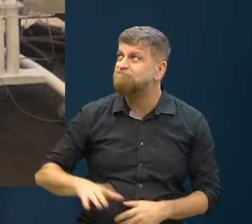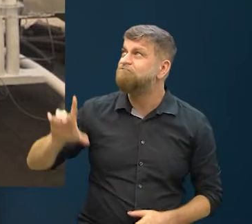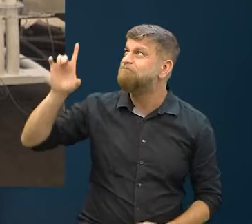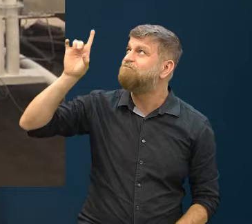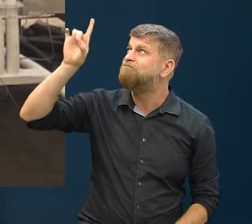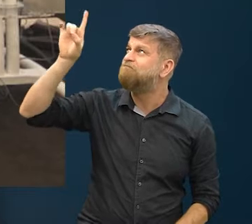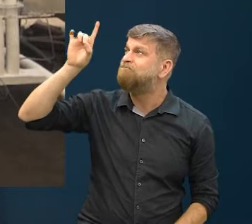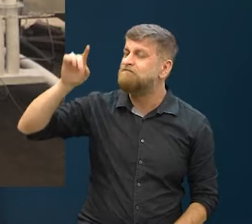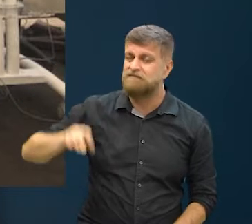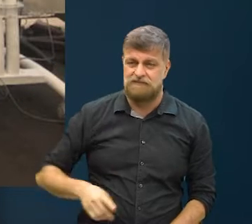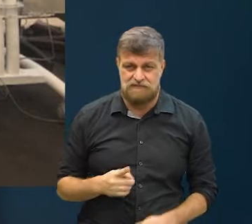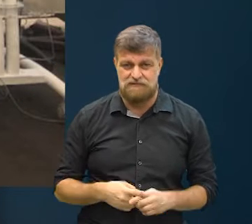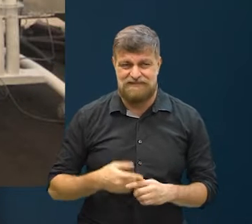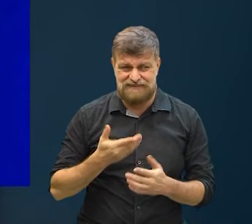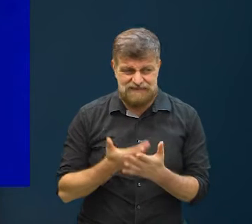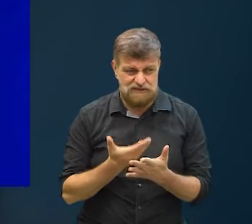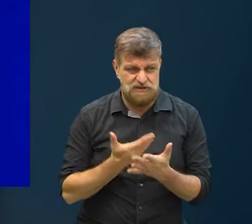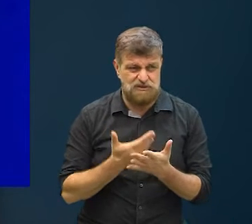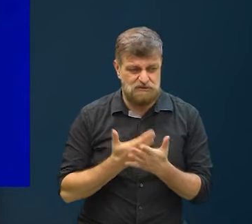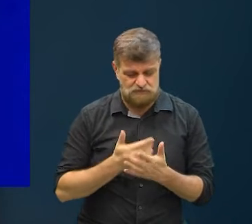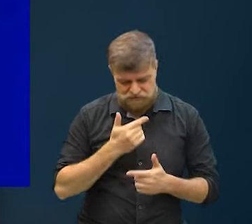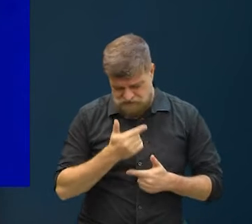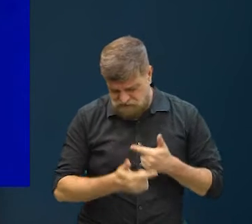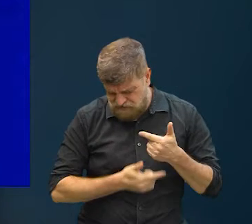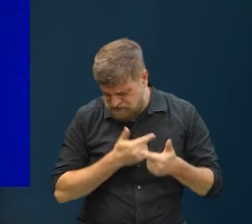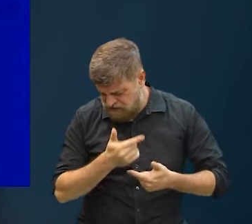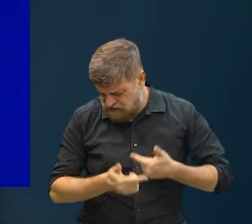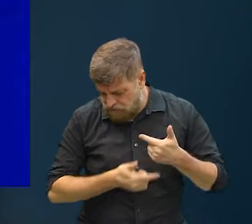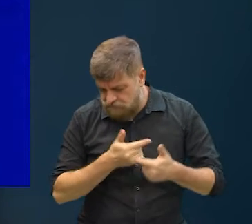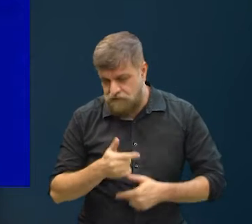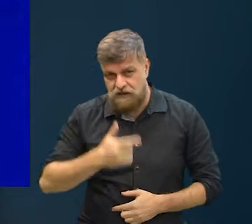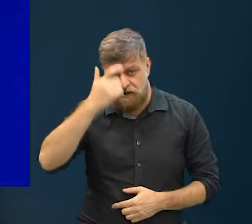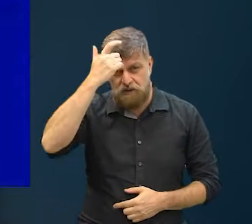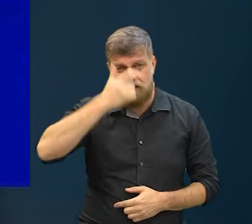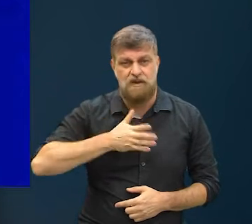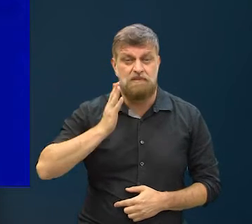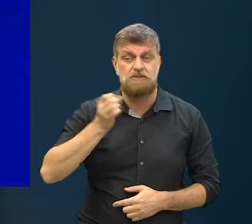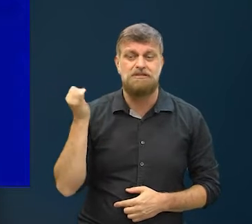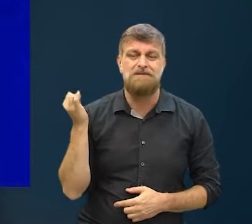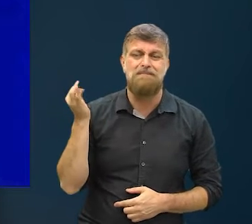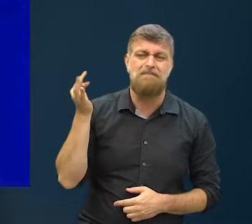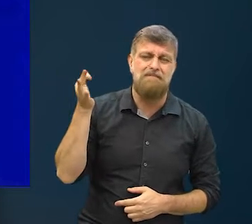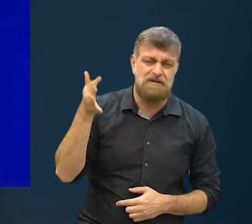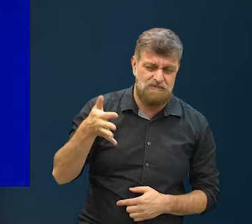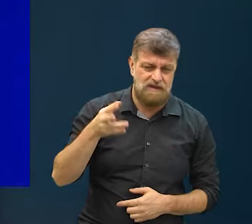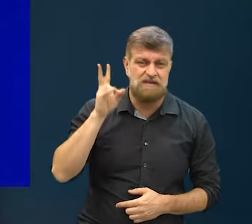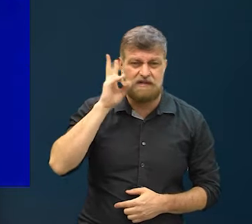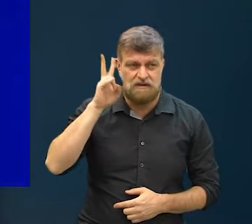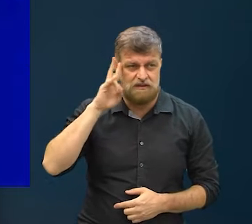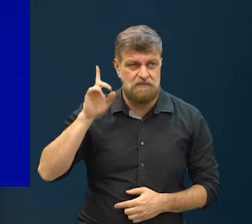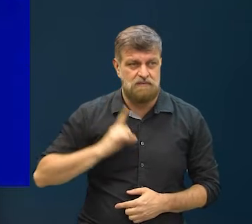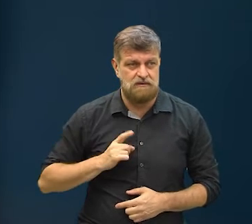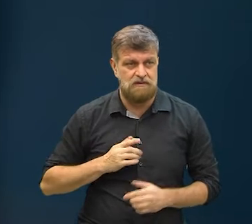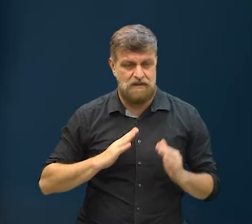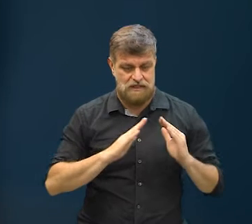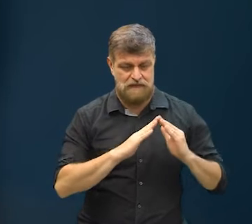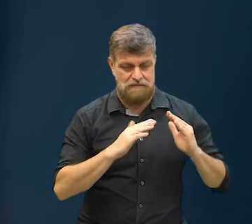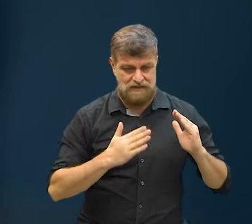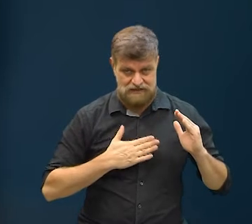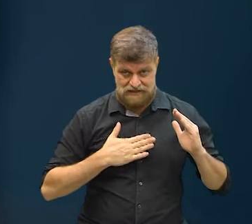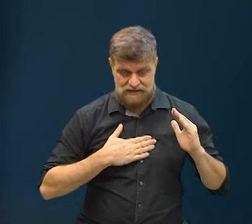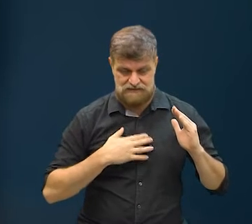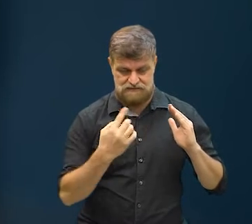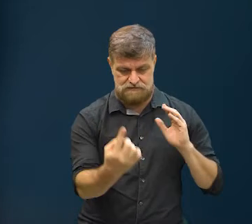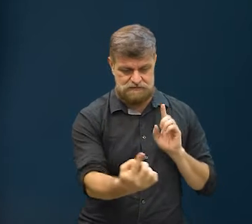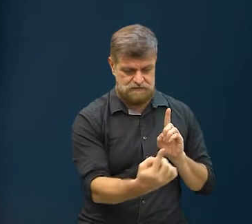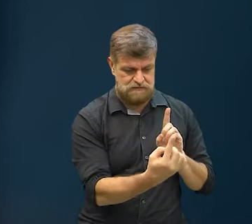na onde eu tô, mas foi devido a muito estudo, muito trabalho. Trabalhei já de madrugada, né? Eu me lembro quando eu atendia na minha casa,